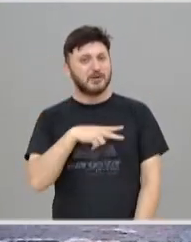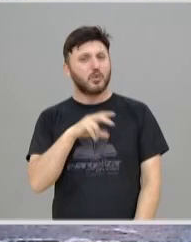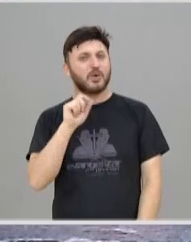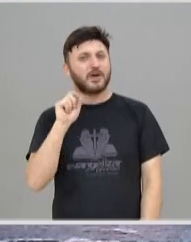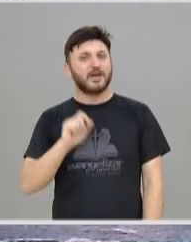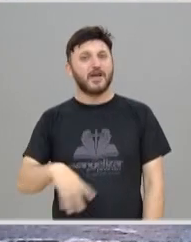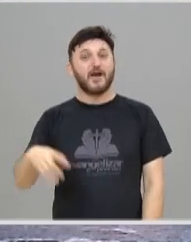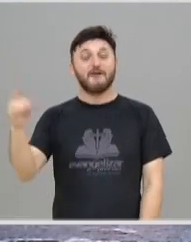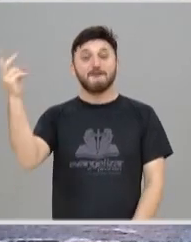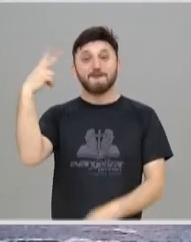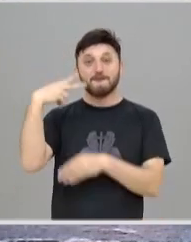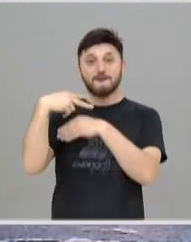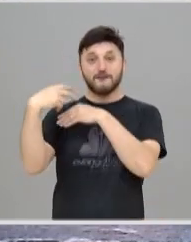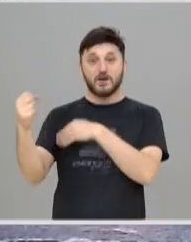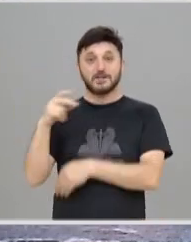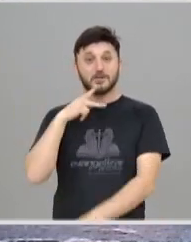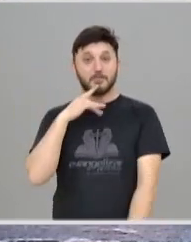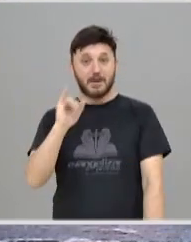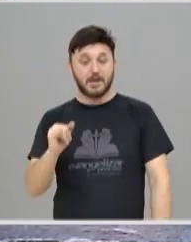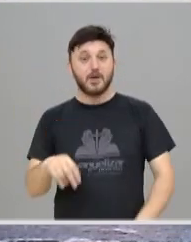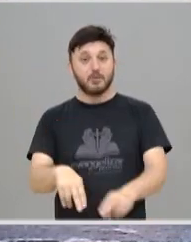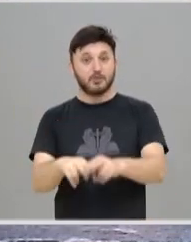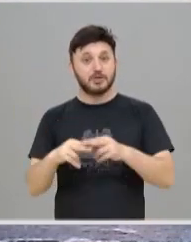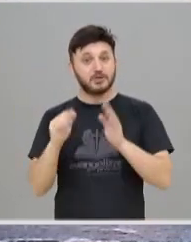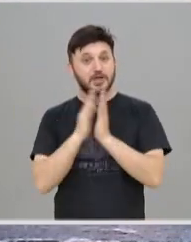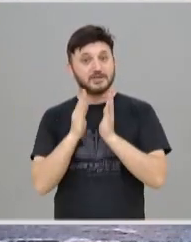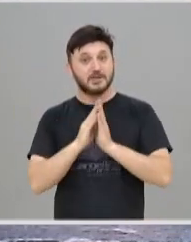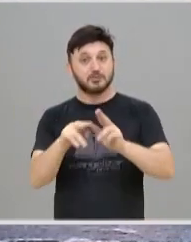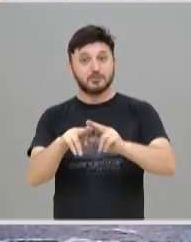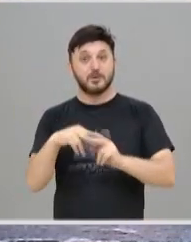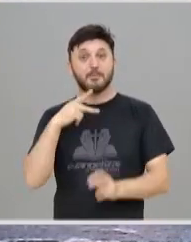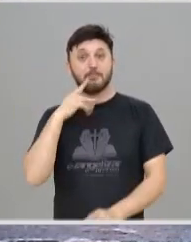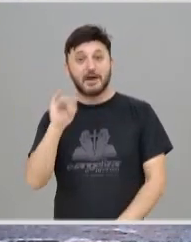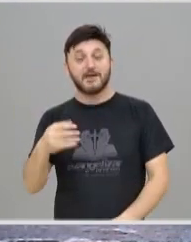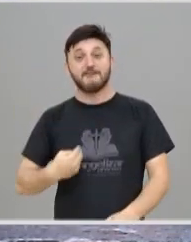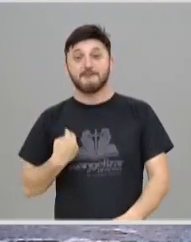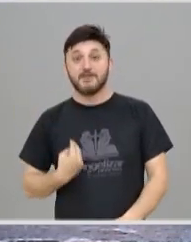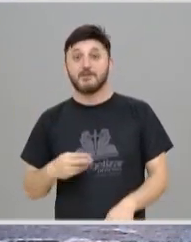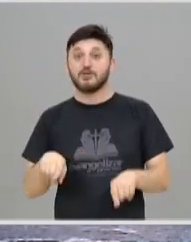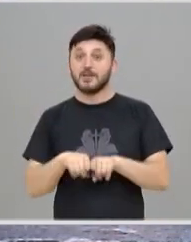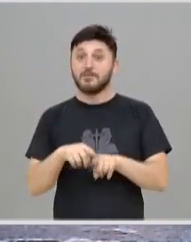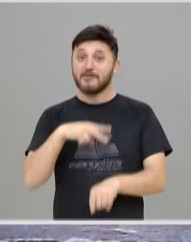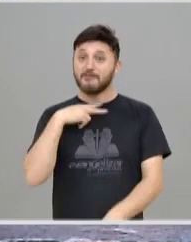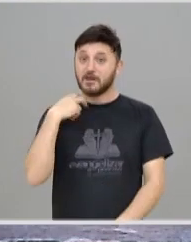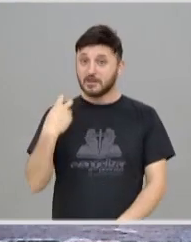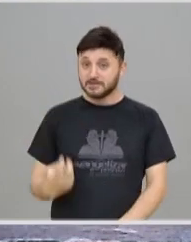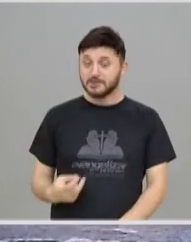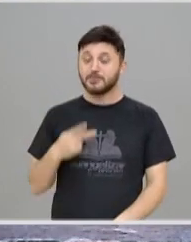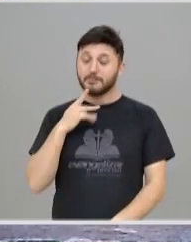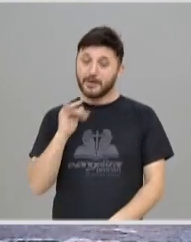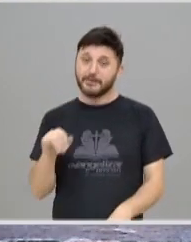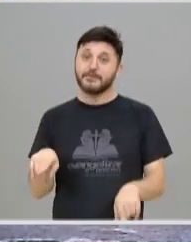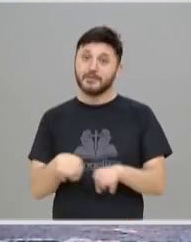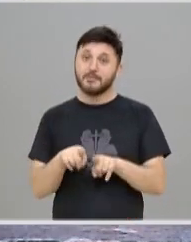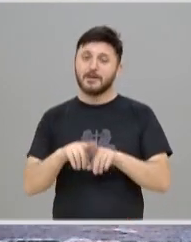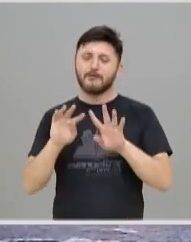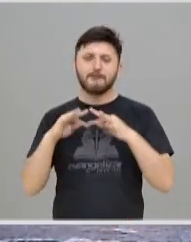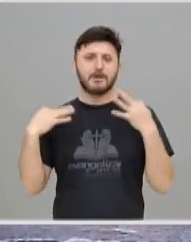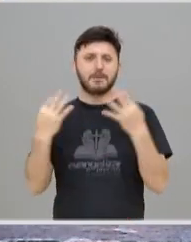vocação paterna. Por isso, rezando pelos pais vivos e falecidos e por todas as nossas